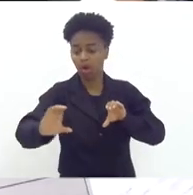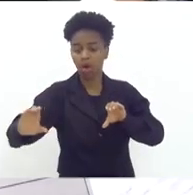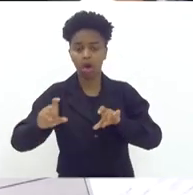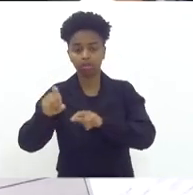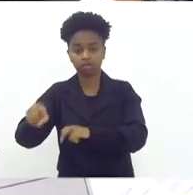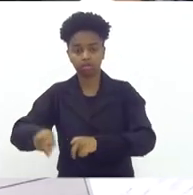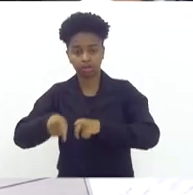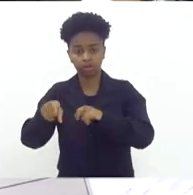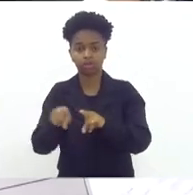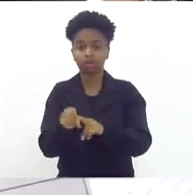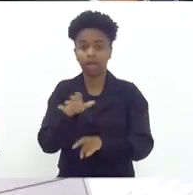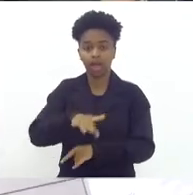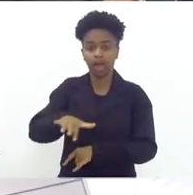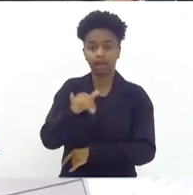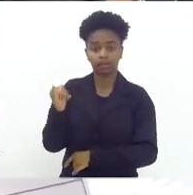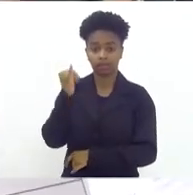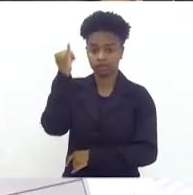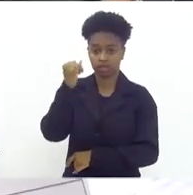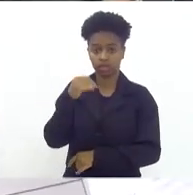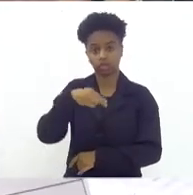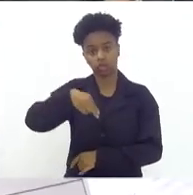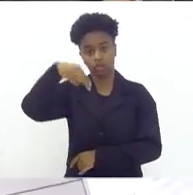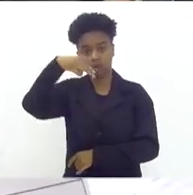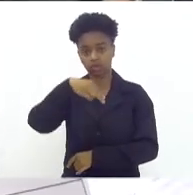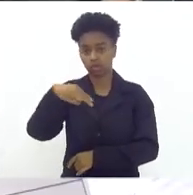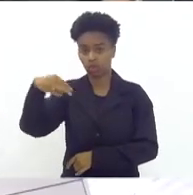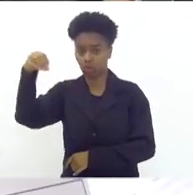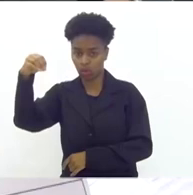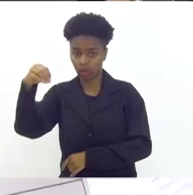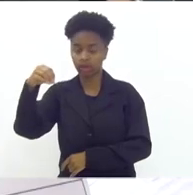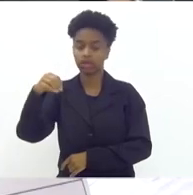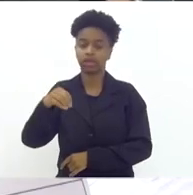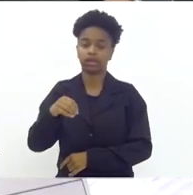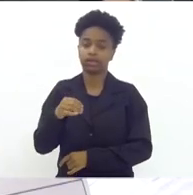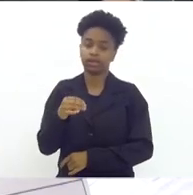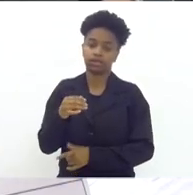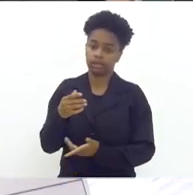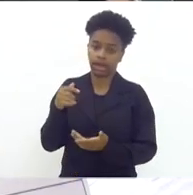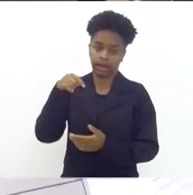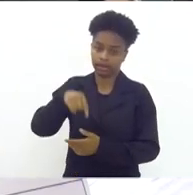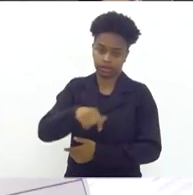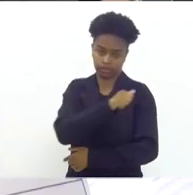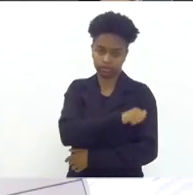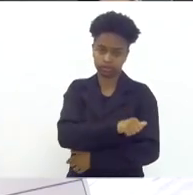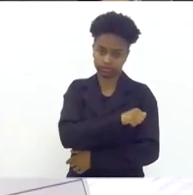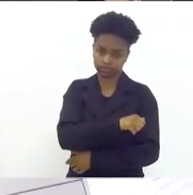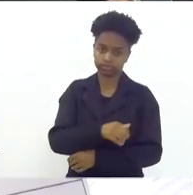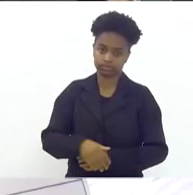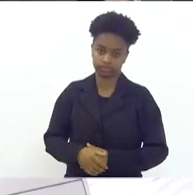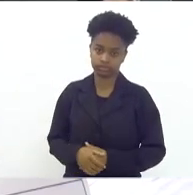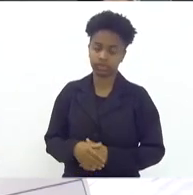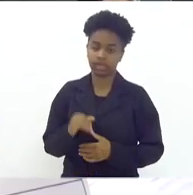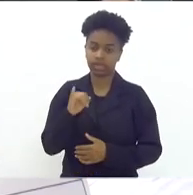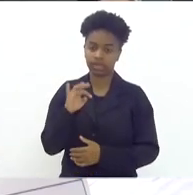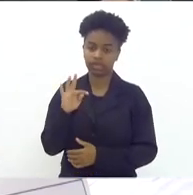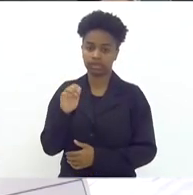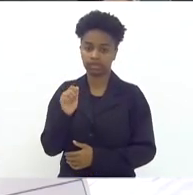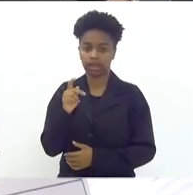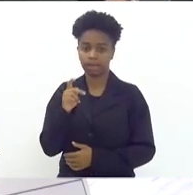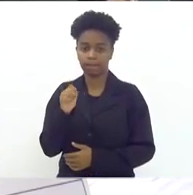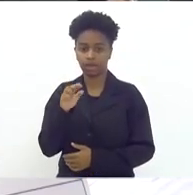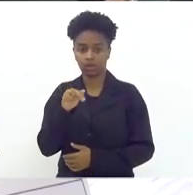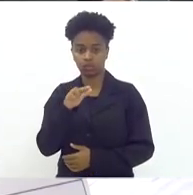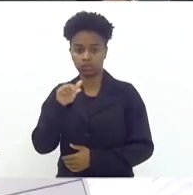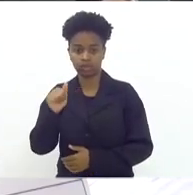áreas importantes como Norte Noroeste Fluminense bem representado aqui pelo Deputado Thiago Rangel Itaperuna Campos dos